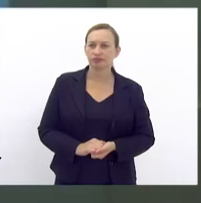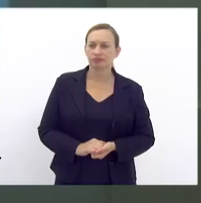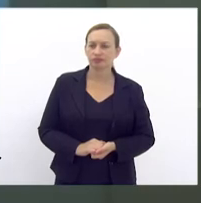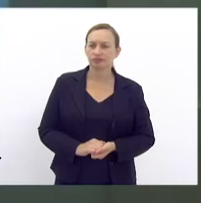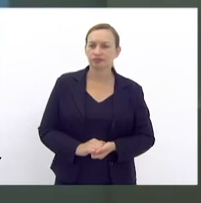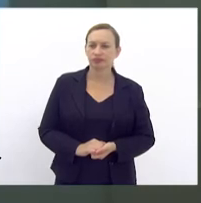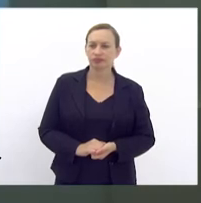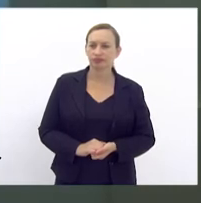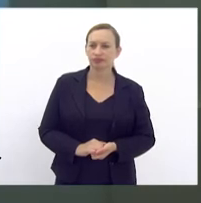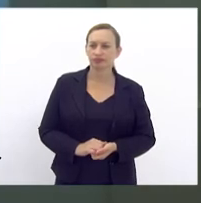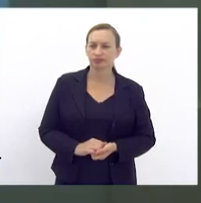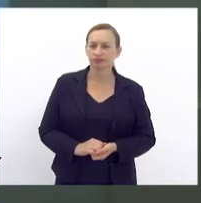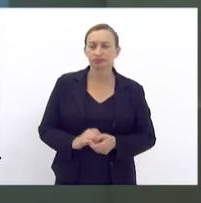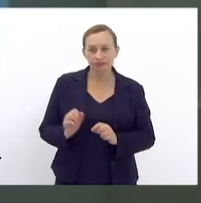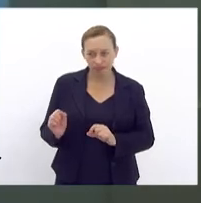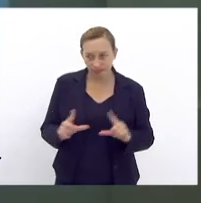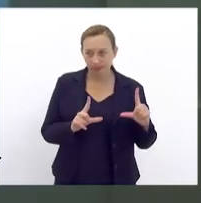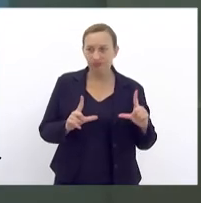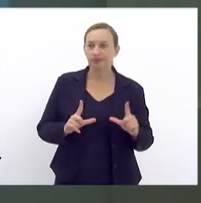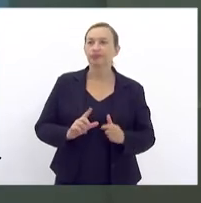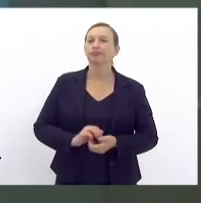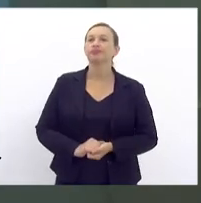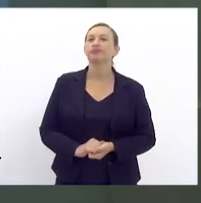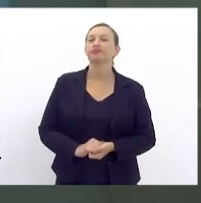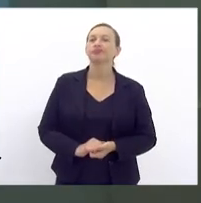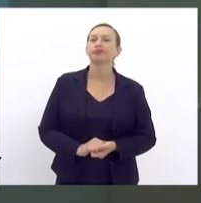Então vamos lá pode passar